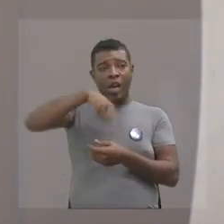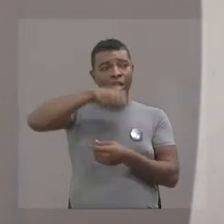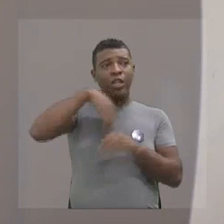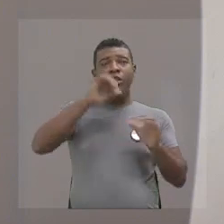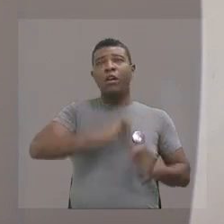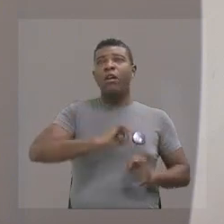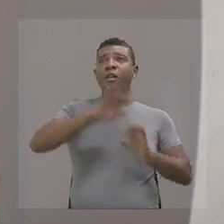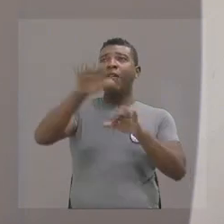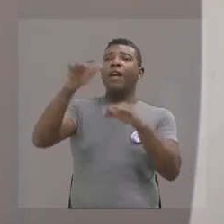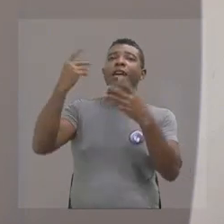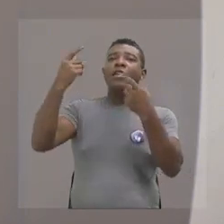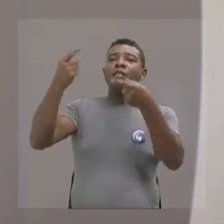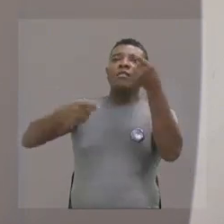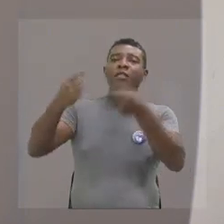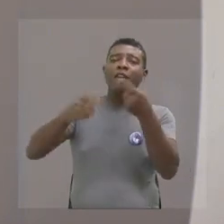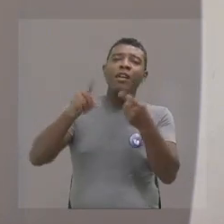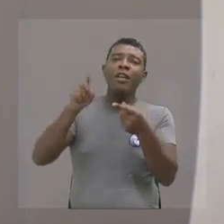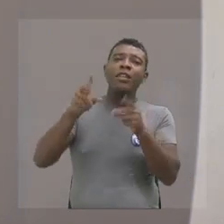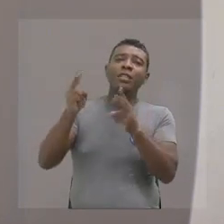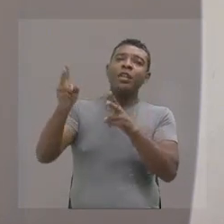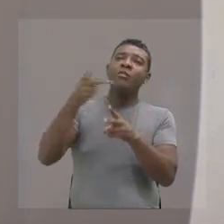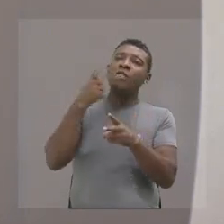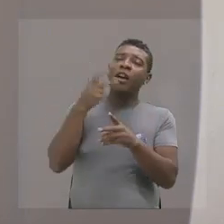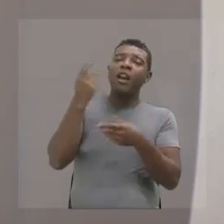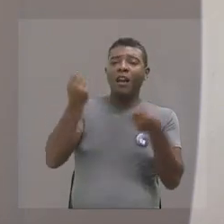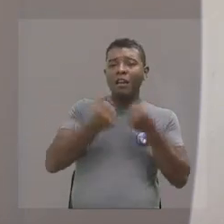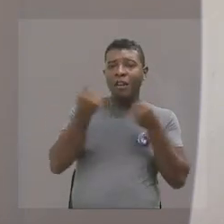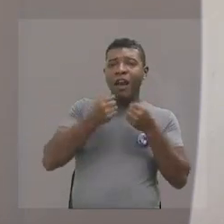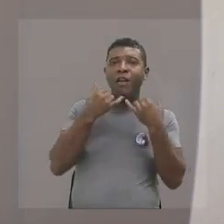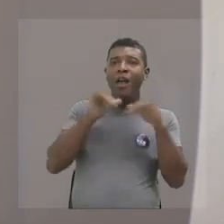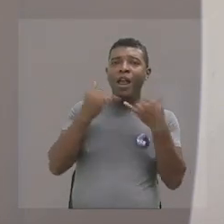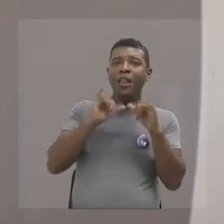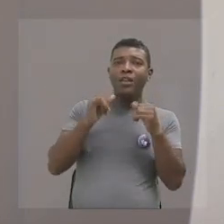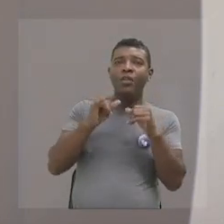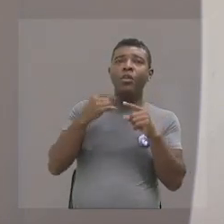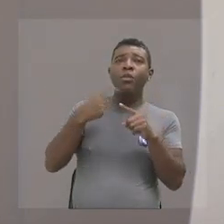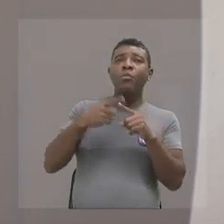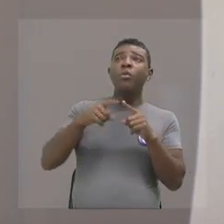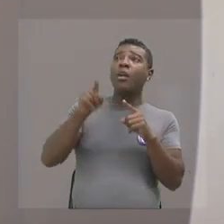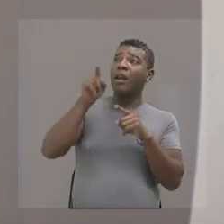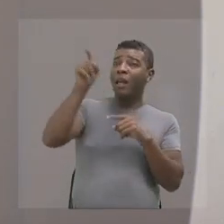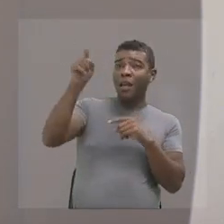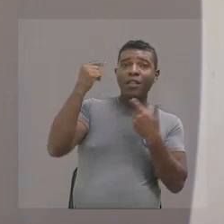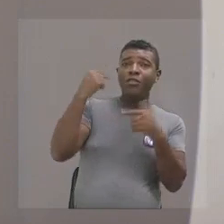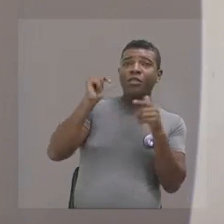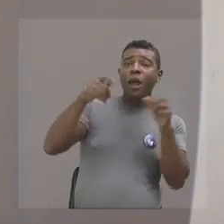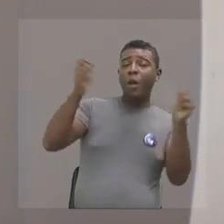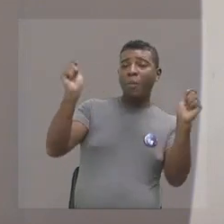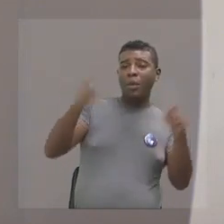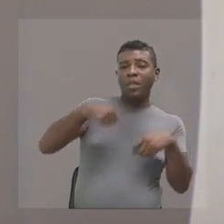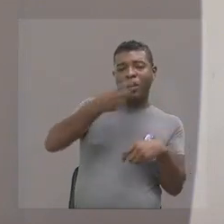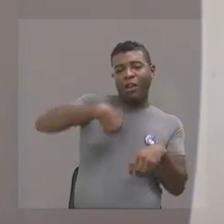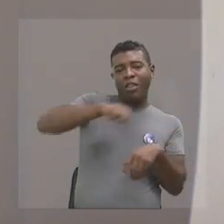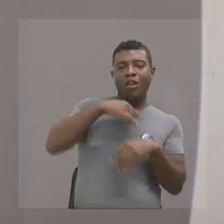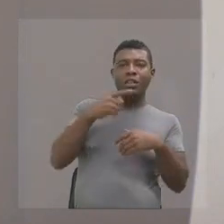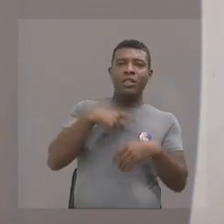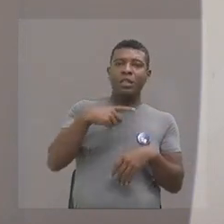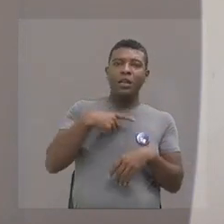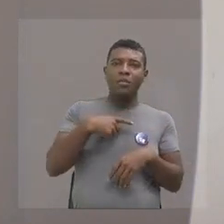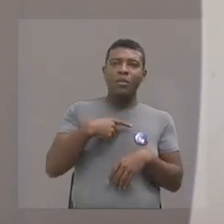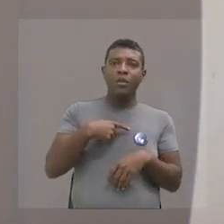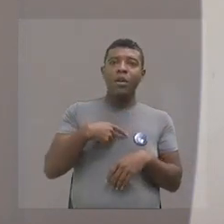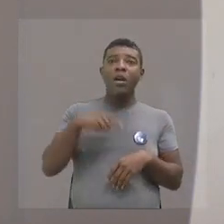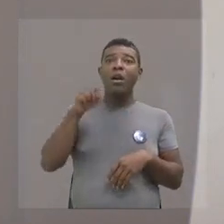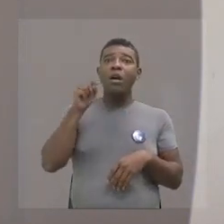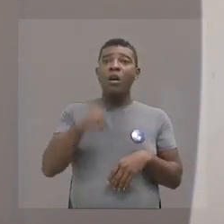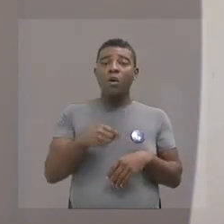a discussão é sempre carga elétrica que eles não têm o potencial que nós temos né o etanol emite 80% menos